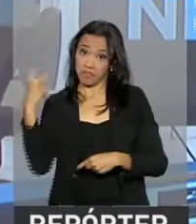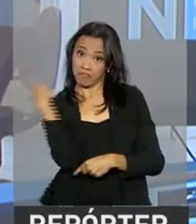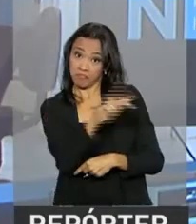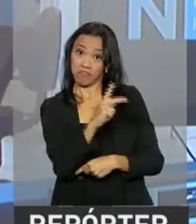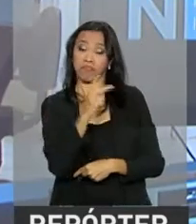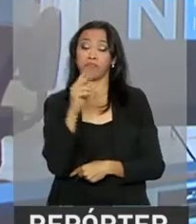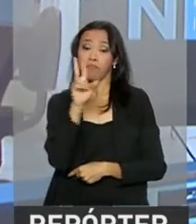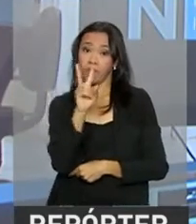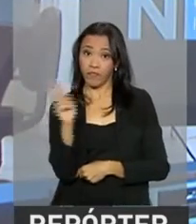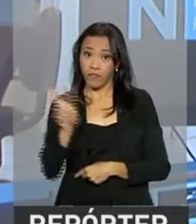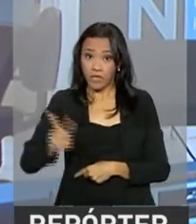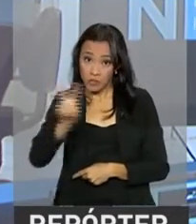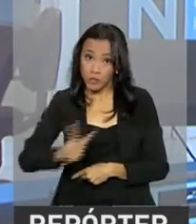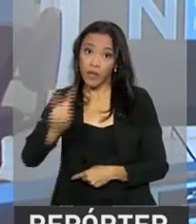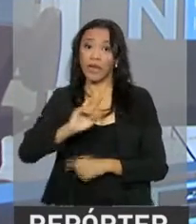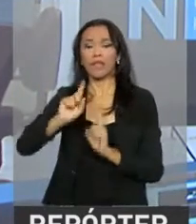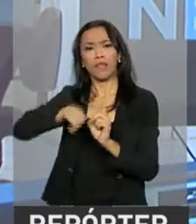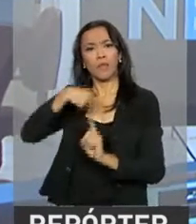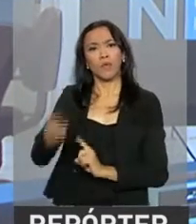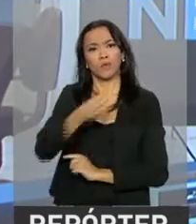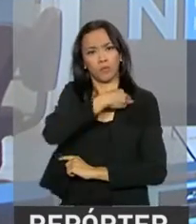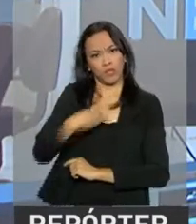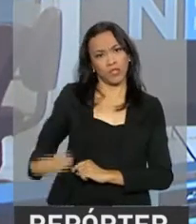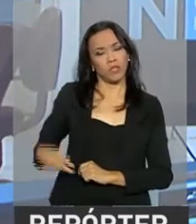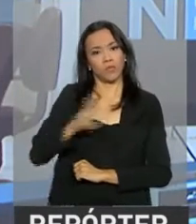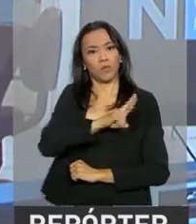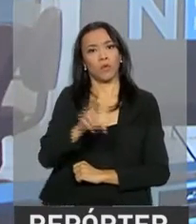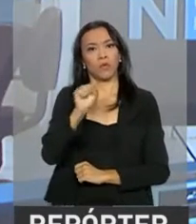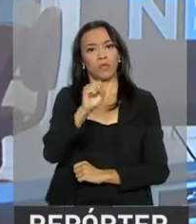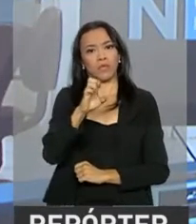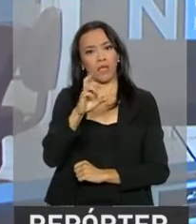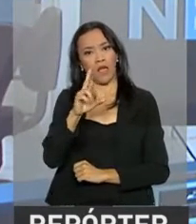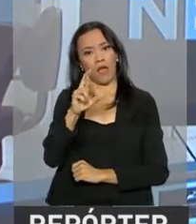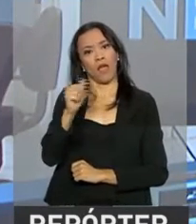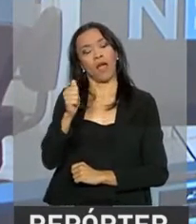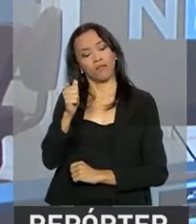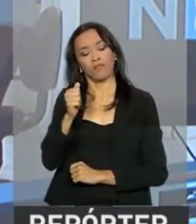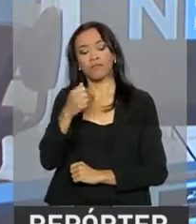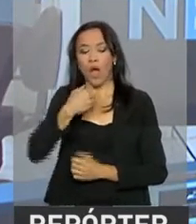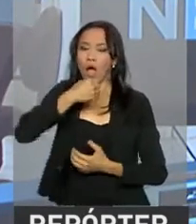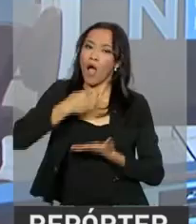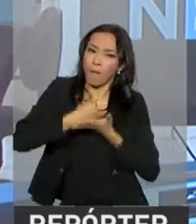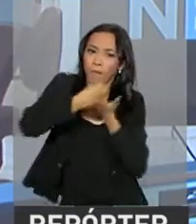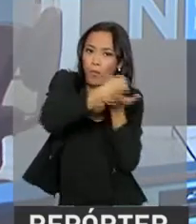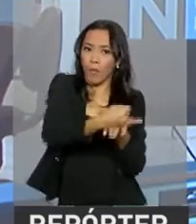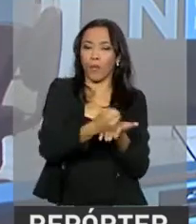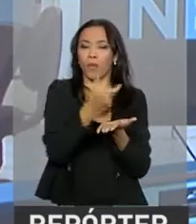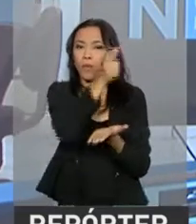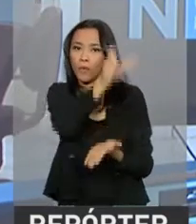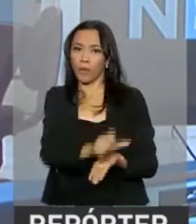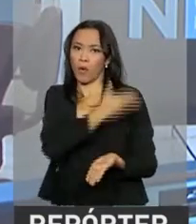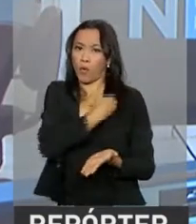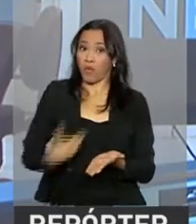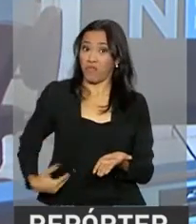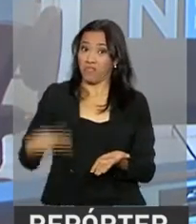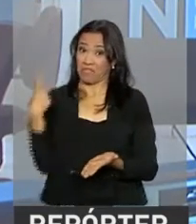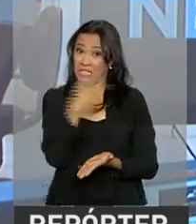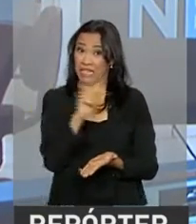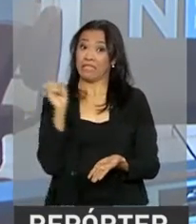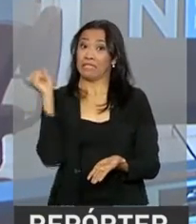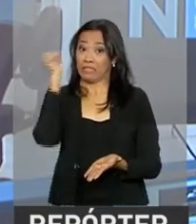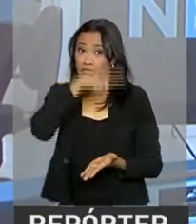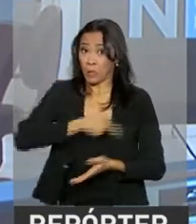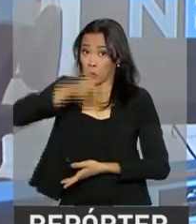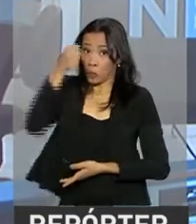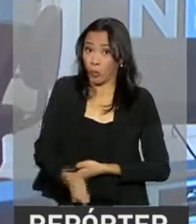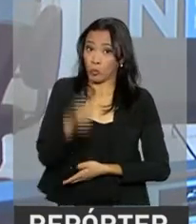do encontro, o ministro José Serra manifestou apoio para que o processo de referendo da Venezuela, que vive um regime autoritário,